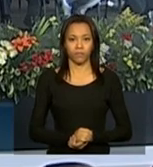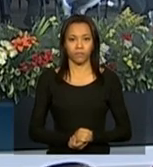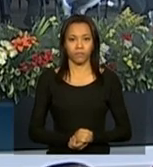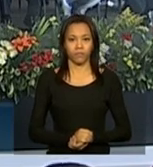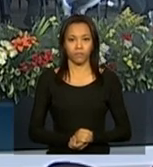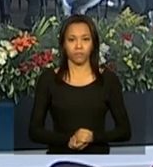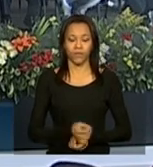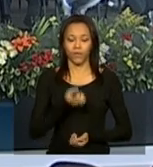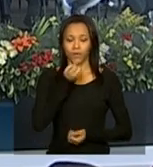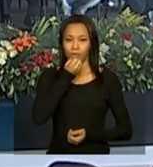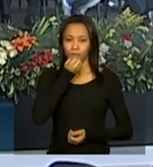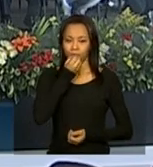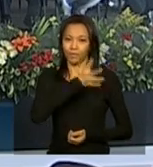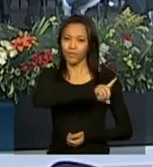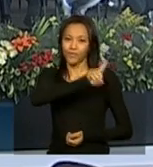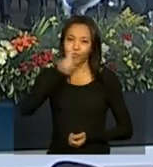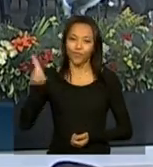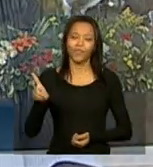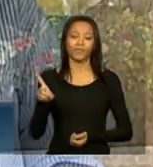Muito bom dia.